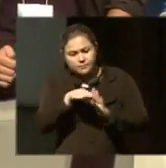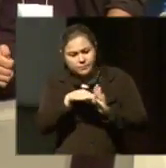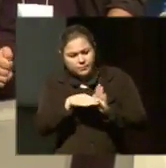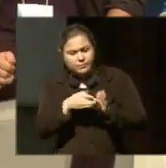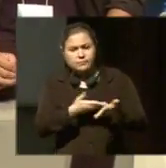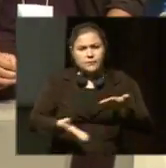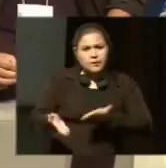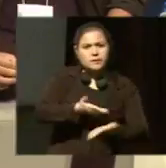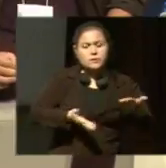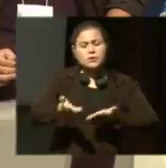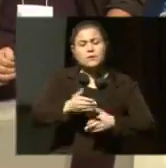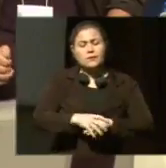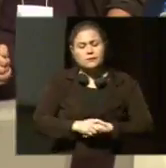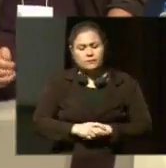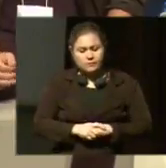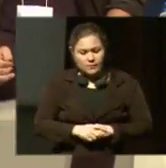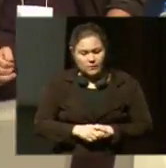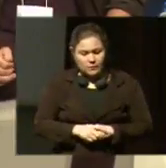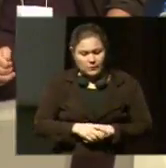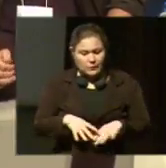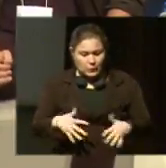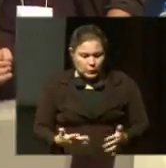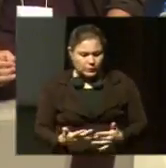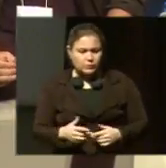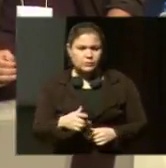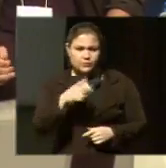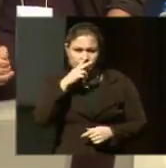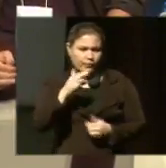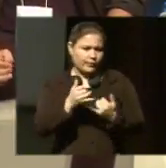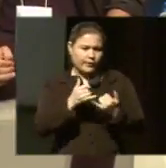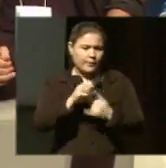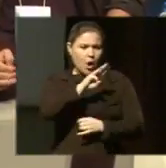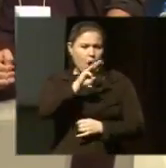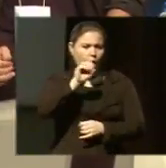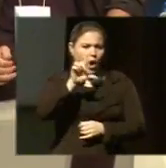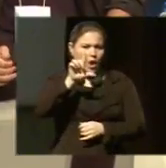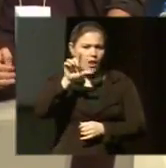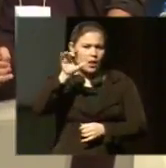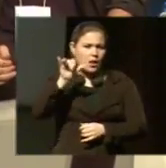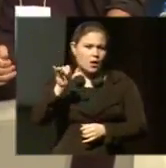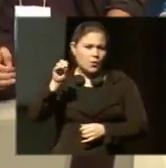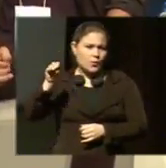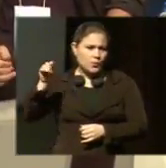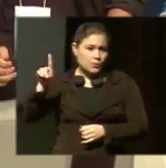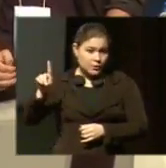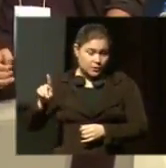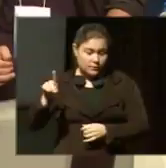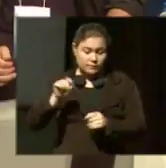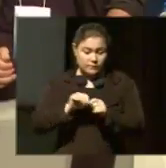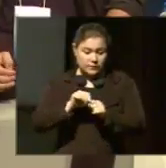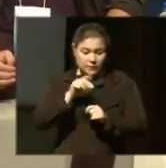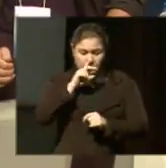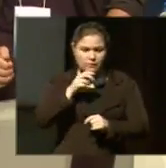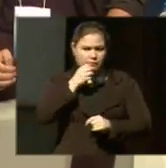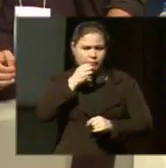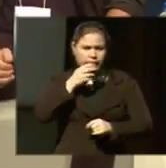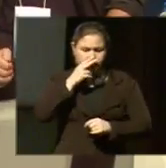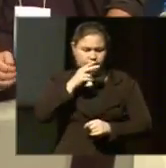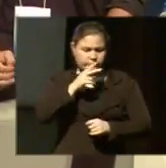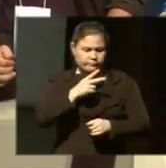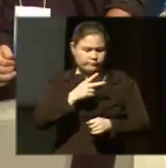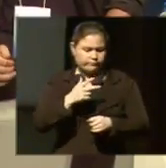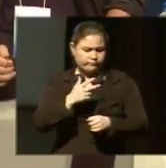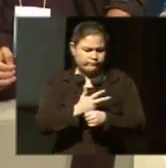intergeração. Tanto que, quando Hollywood, por exemplo, vai fazer alguma coisa, vai vender a imagem de um velho saudável, eles